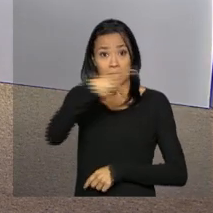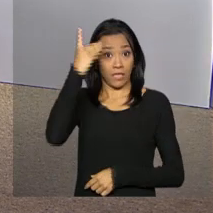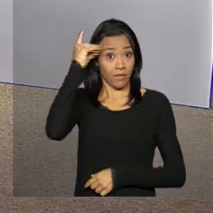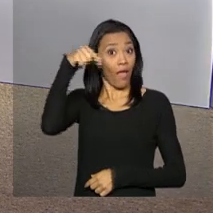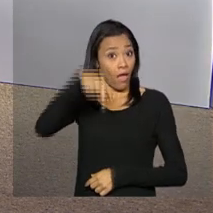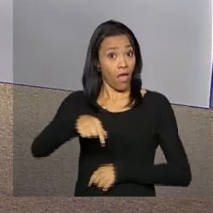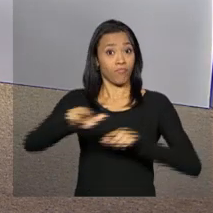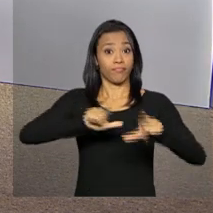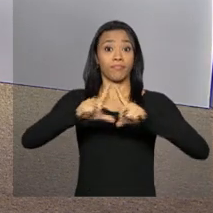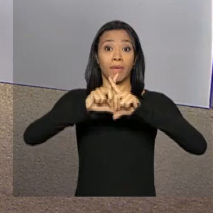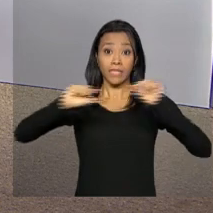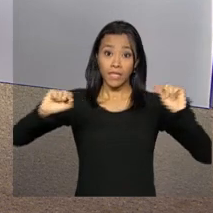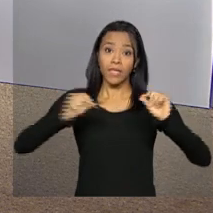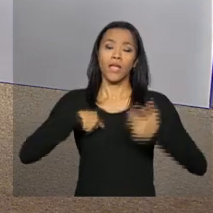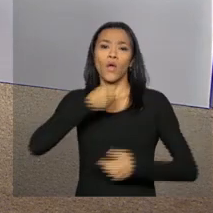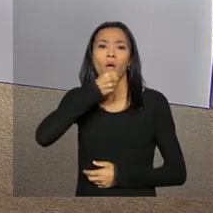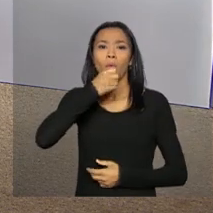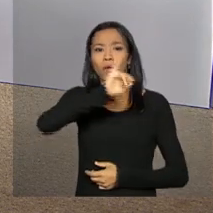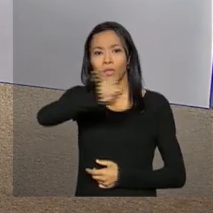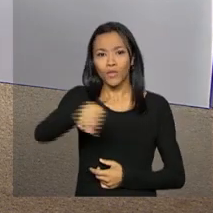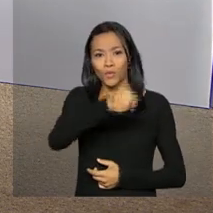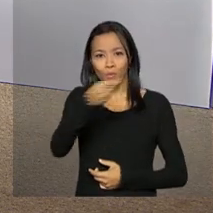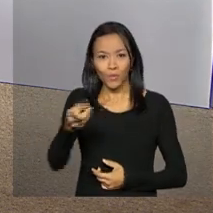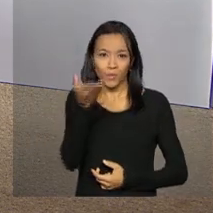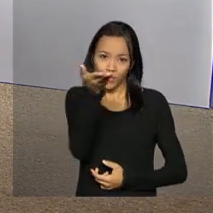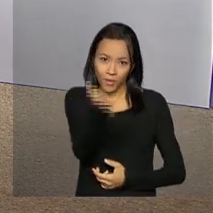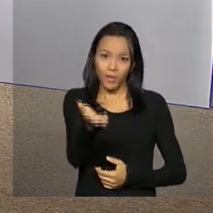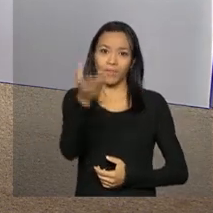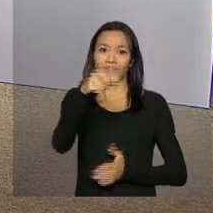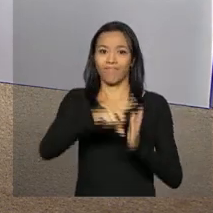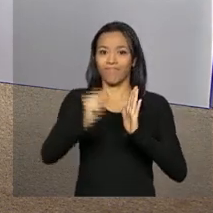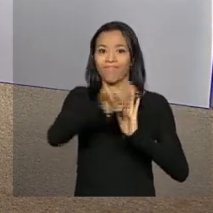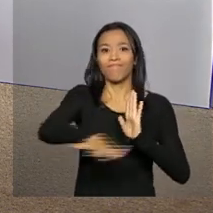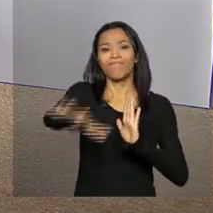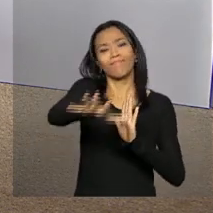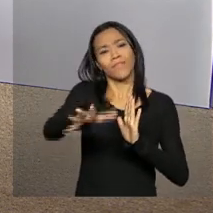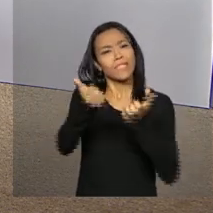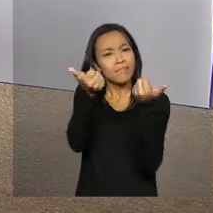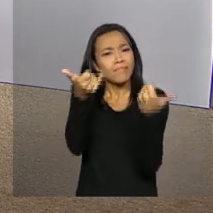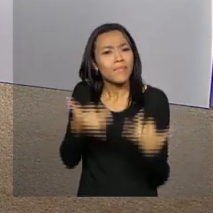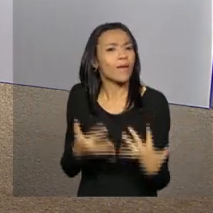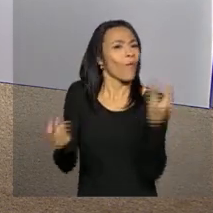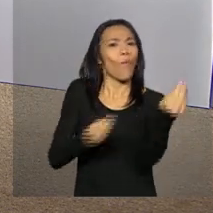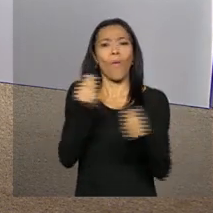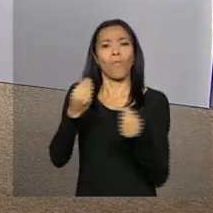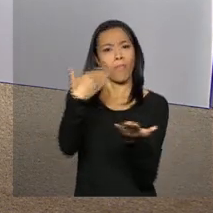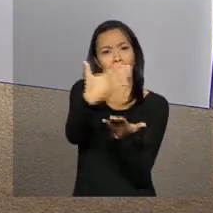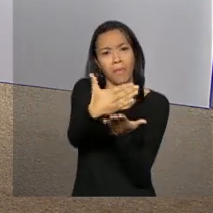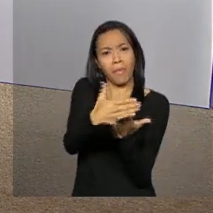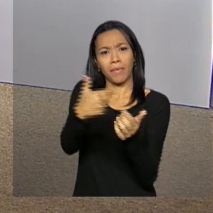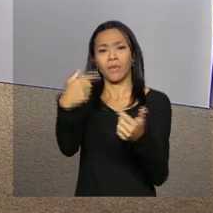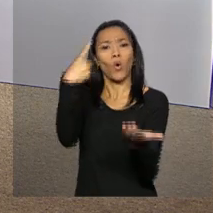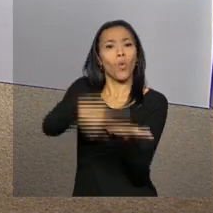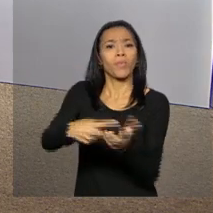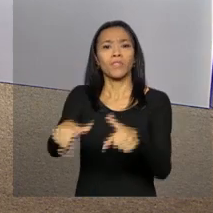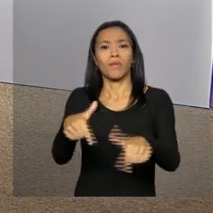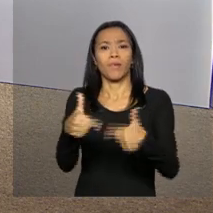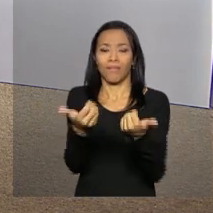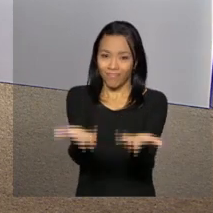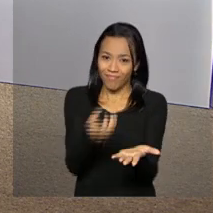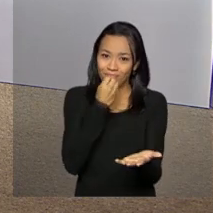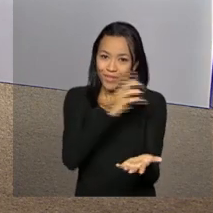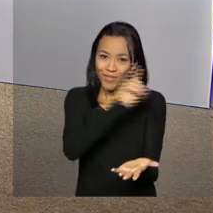em Brasília e o repórter João Pedro Neto, ao vivo do Palácio do Planalto, conta pra gente quais são os compromissos dela. Oi, João Pedro, bom